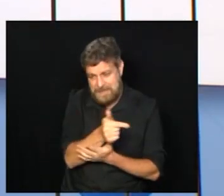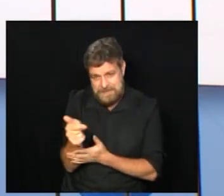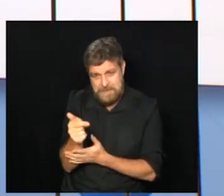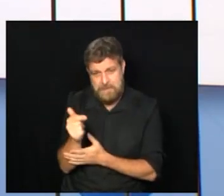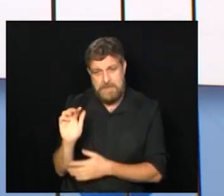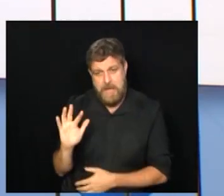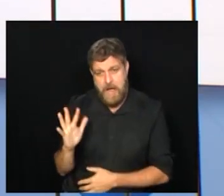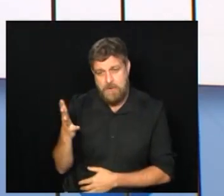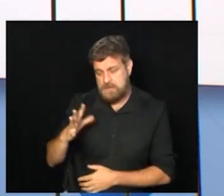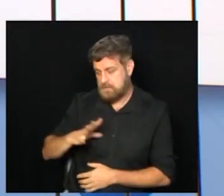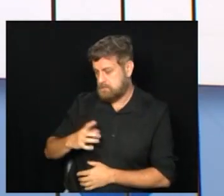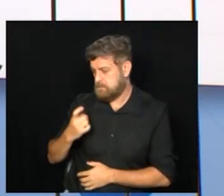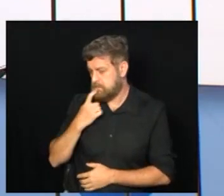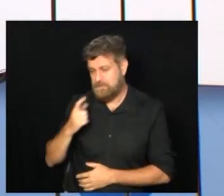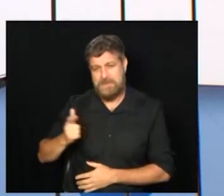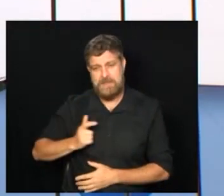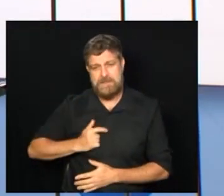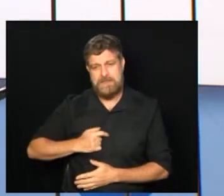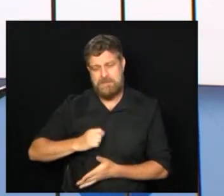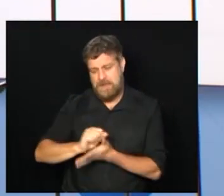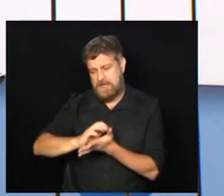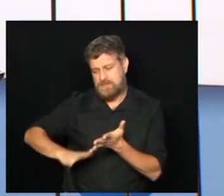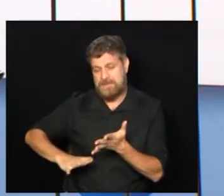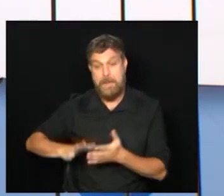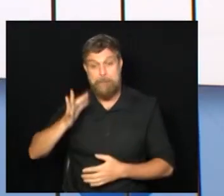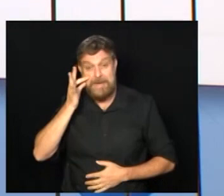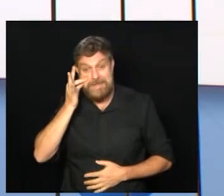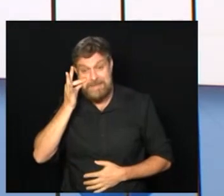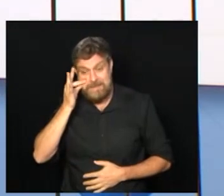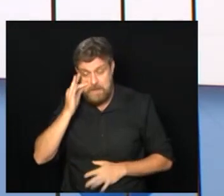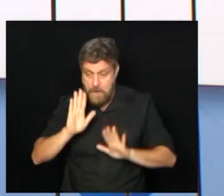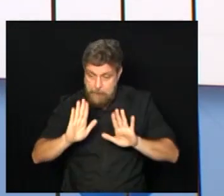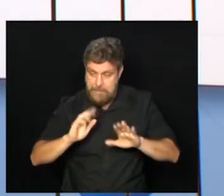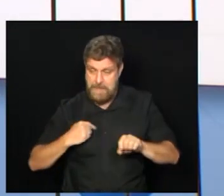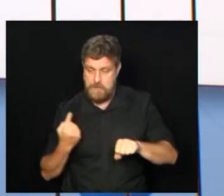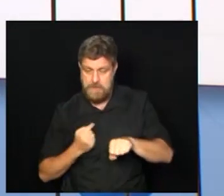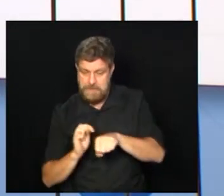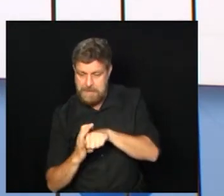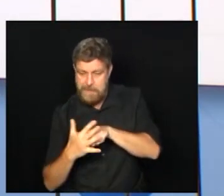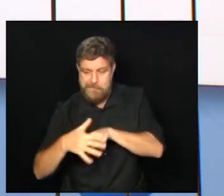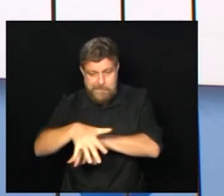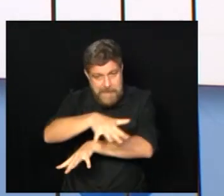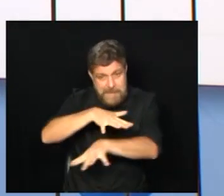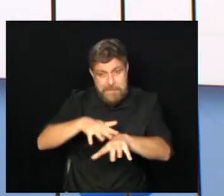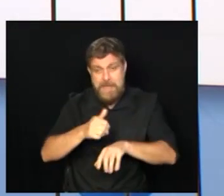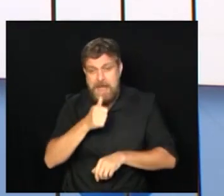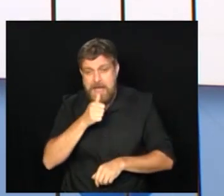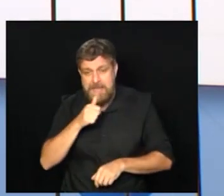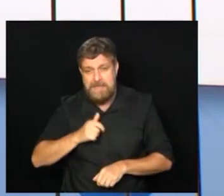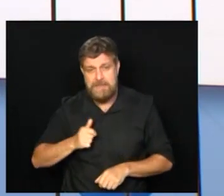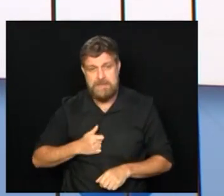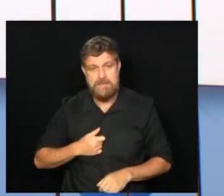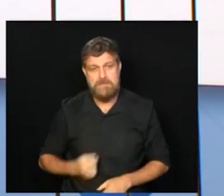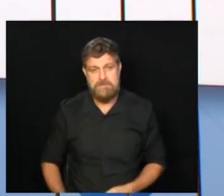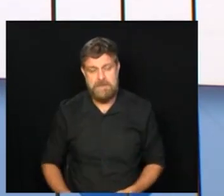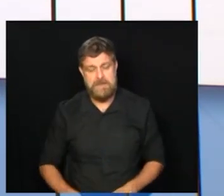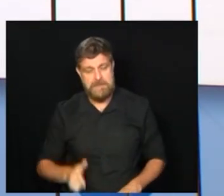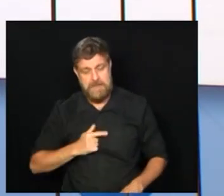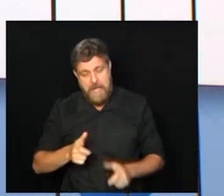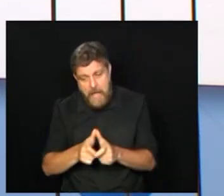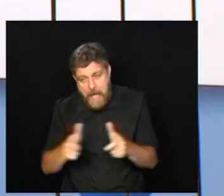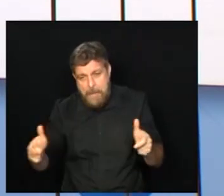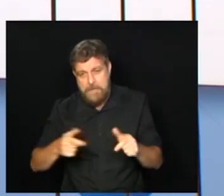aconteceu em Campinas com vários eventos ao vivo, mas como nós estamos ainda em pandemia, esses eventos serão em grande